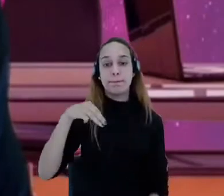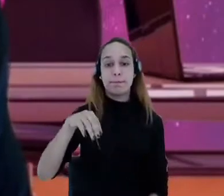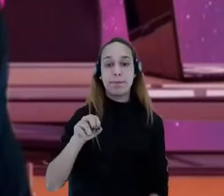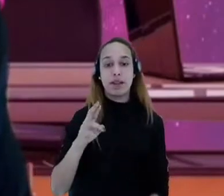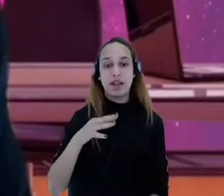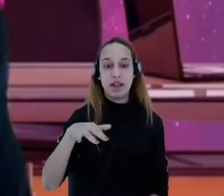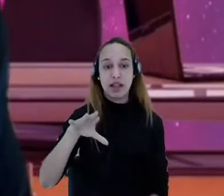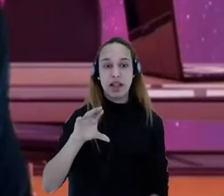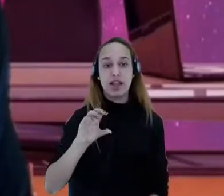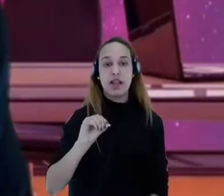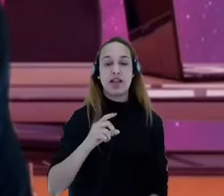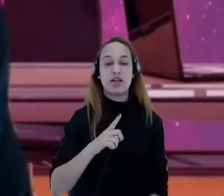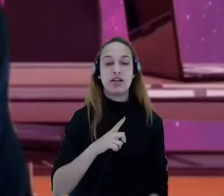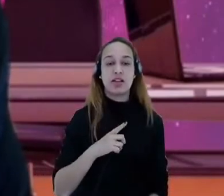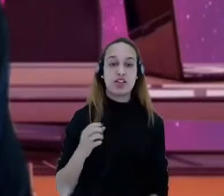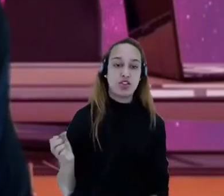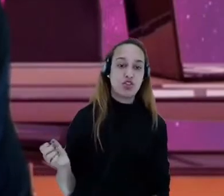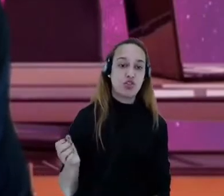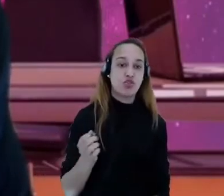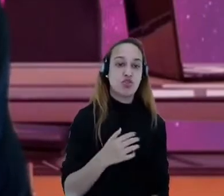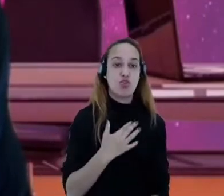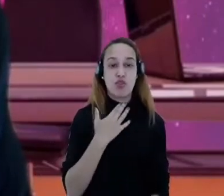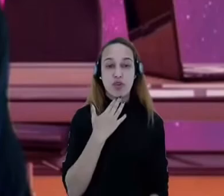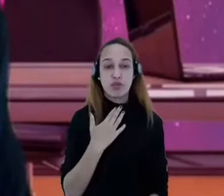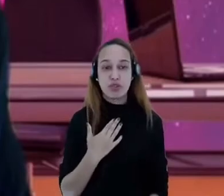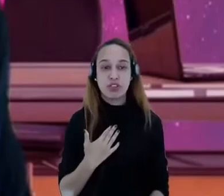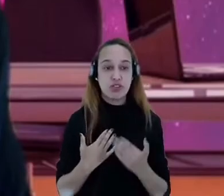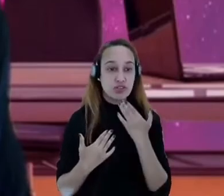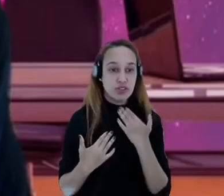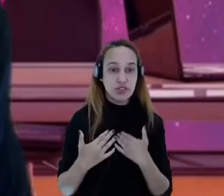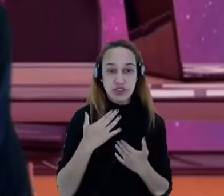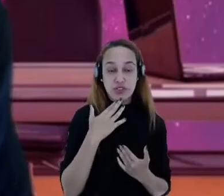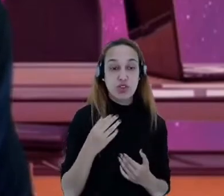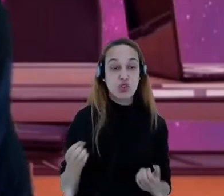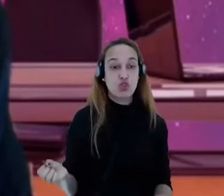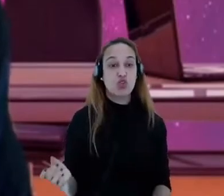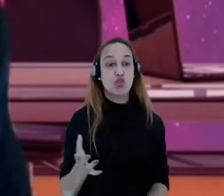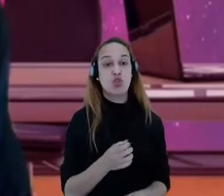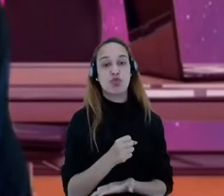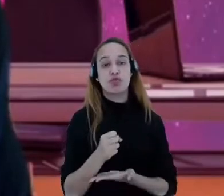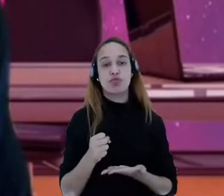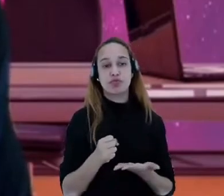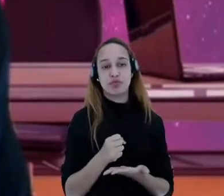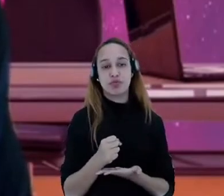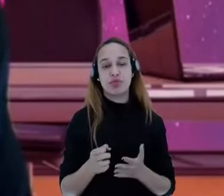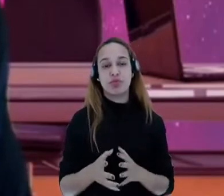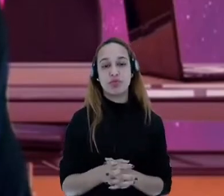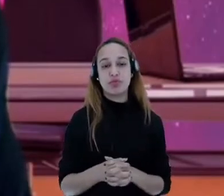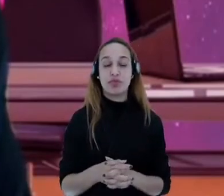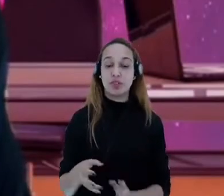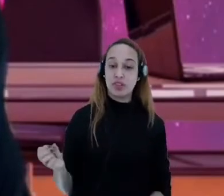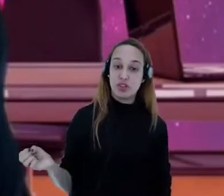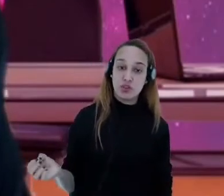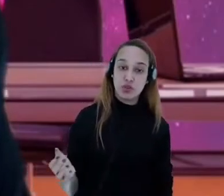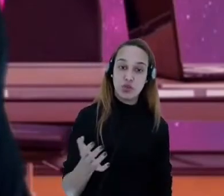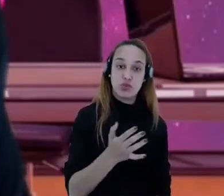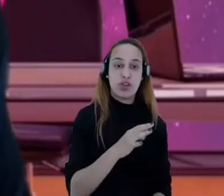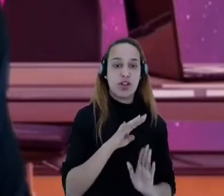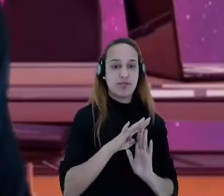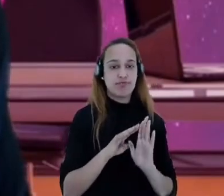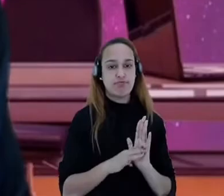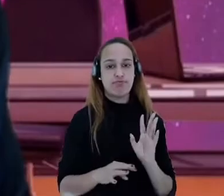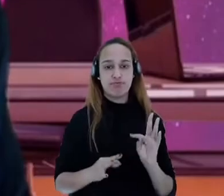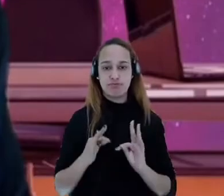gerando novas demandas e impondo novos padrões de consumo. Inovar não apenas no aspecto